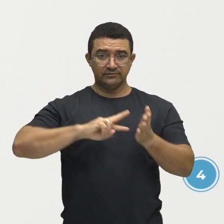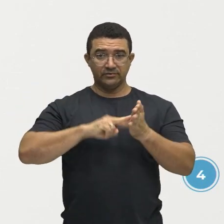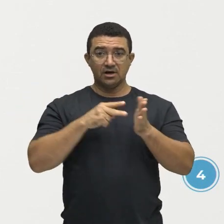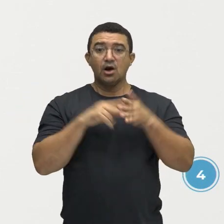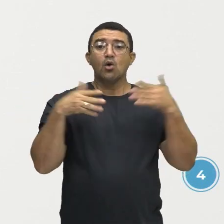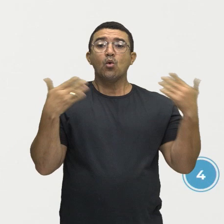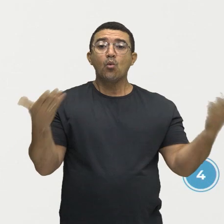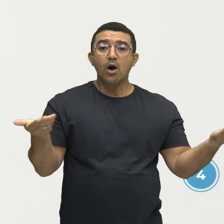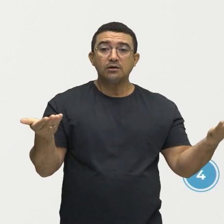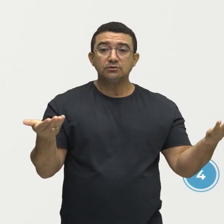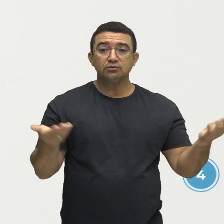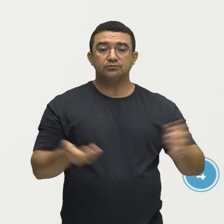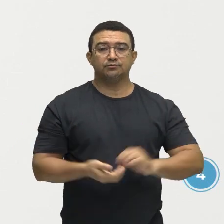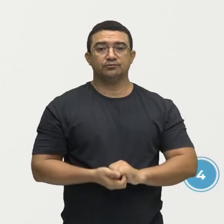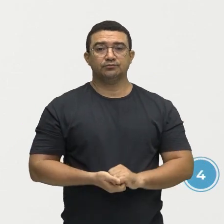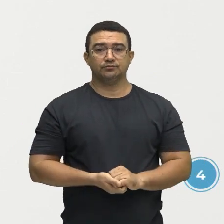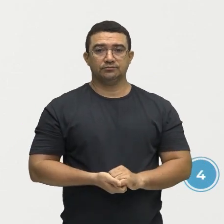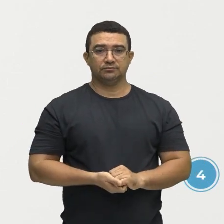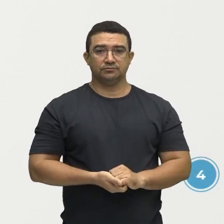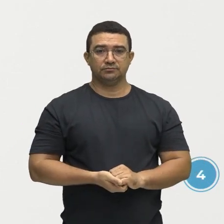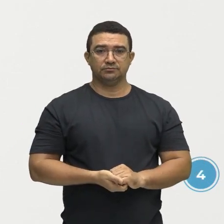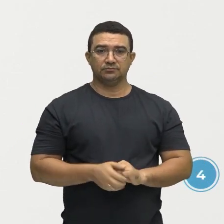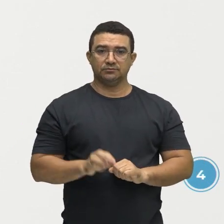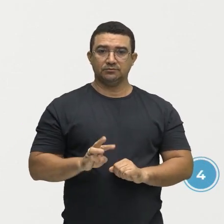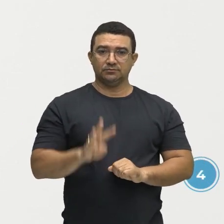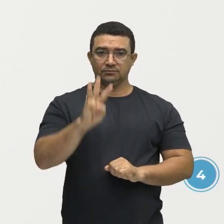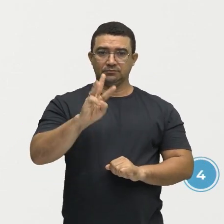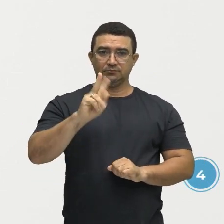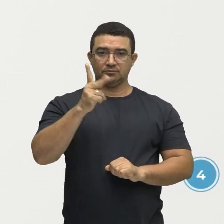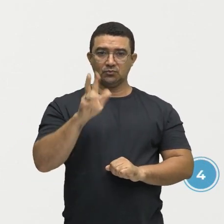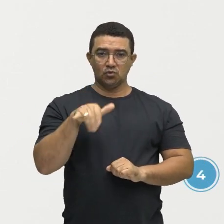significa quando. Why,